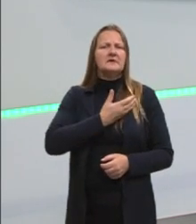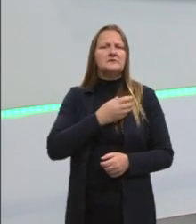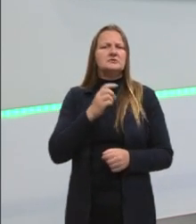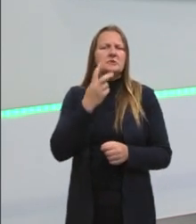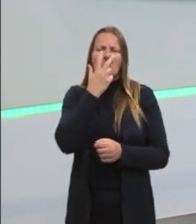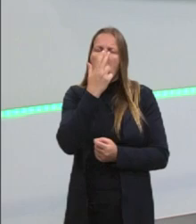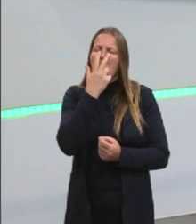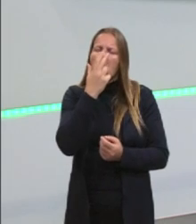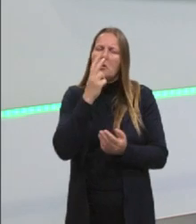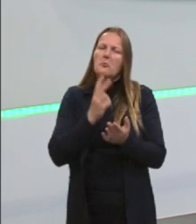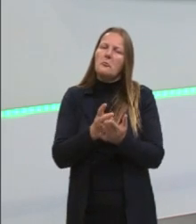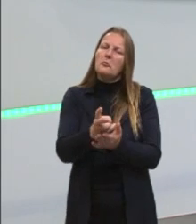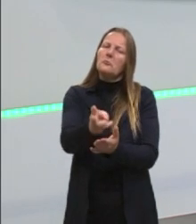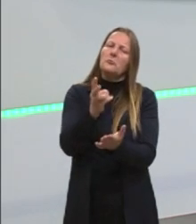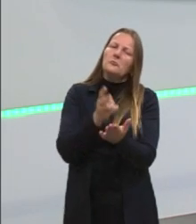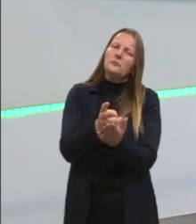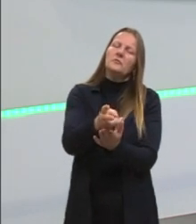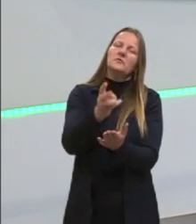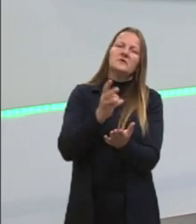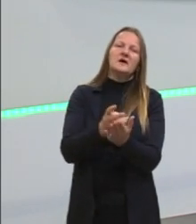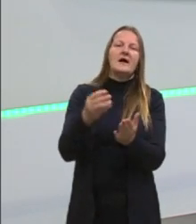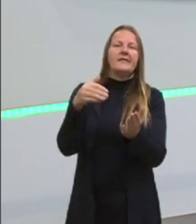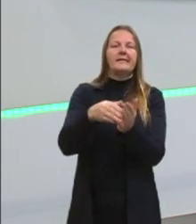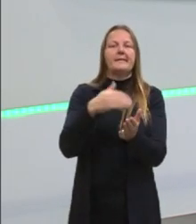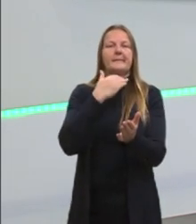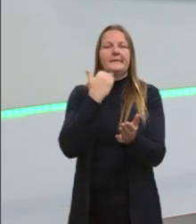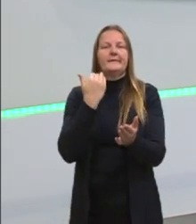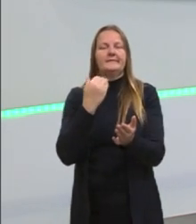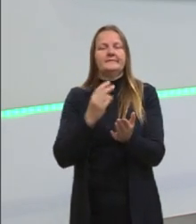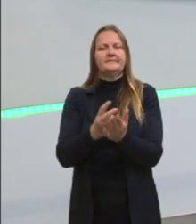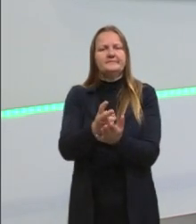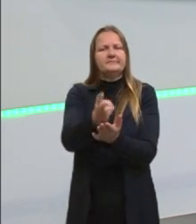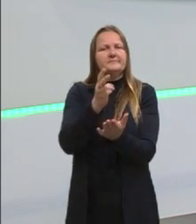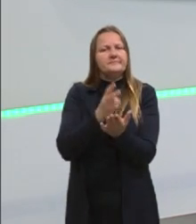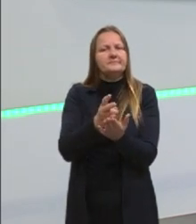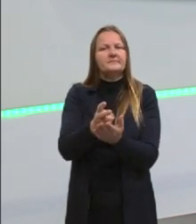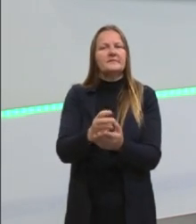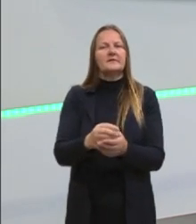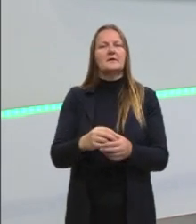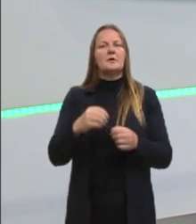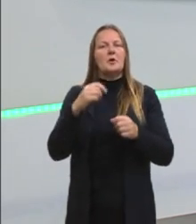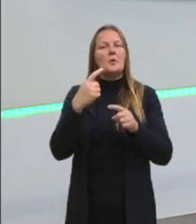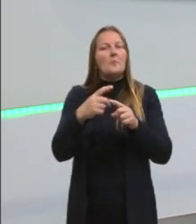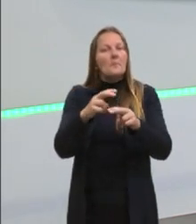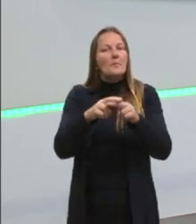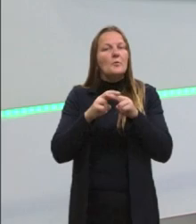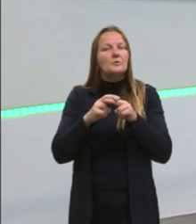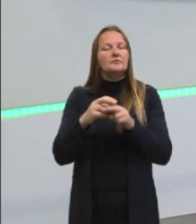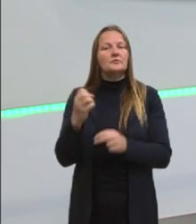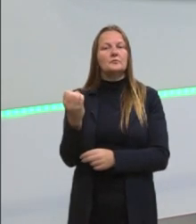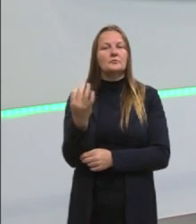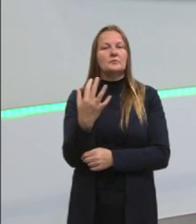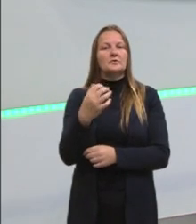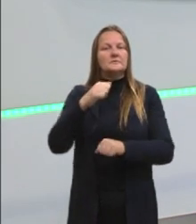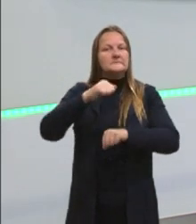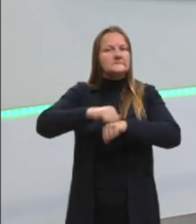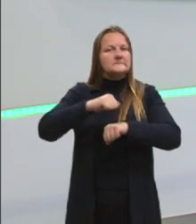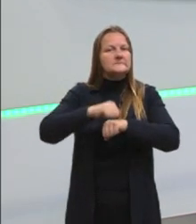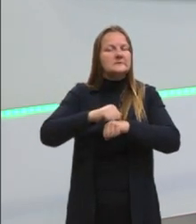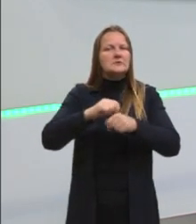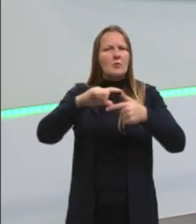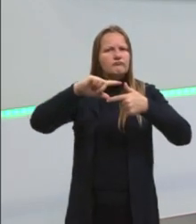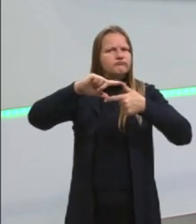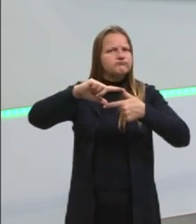as mesmas e por uma para uma vida toda então isso se caracteriza a modernidade essa solidez